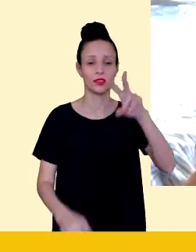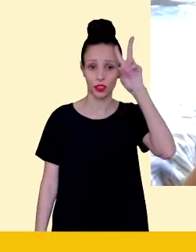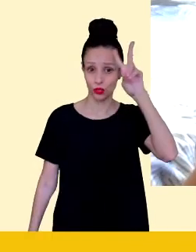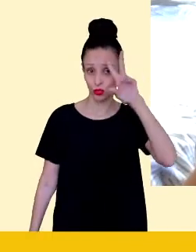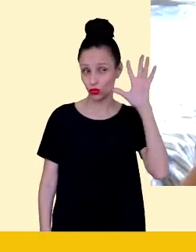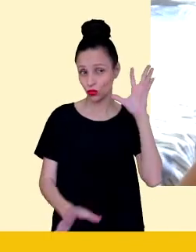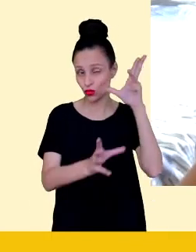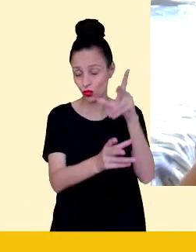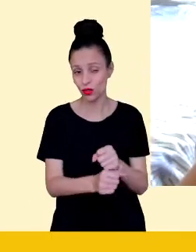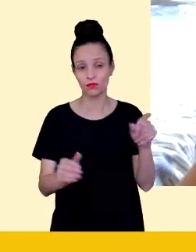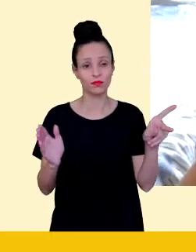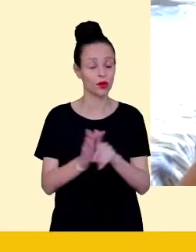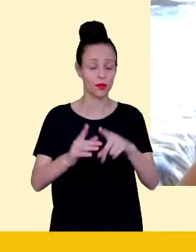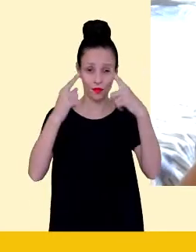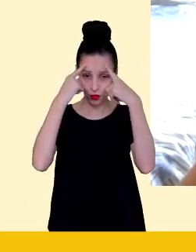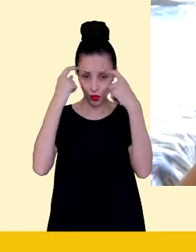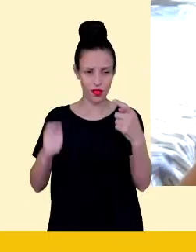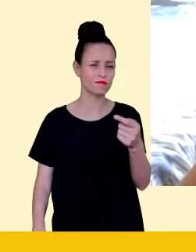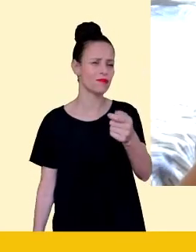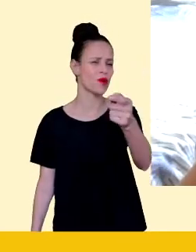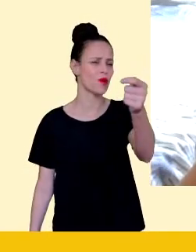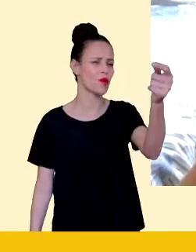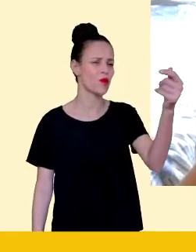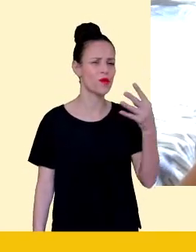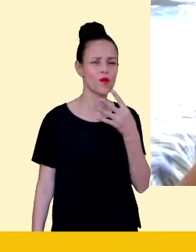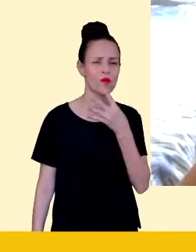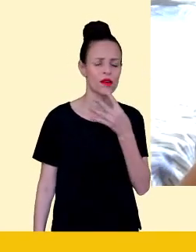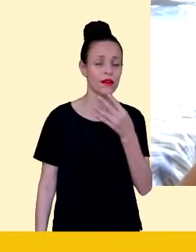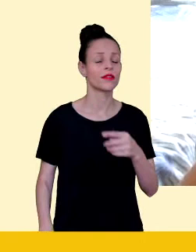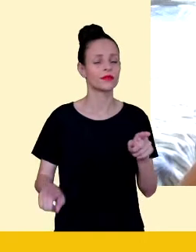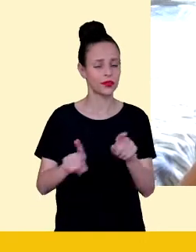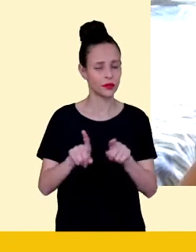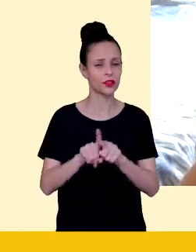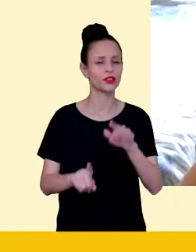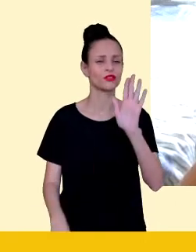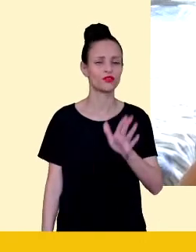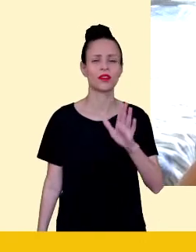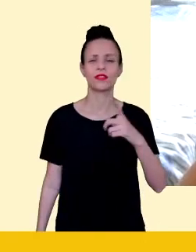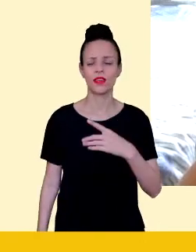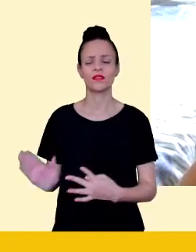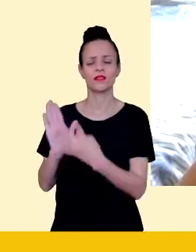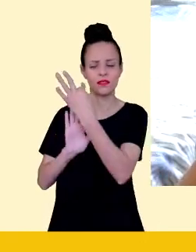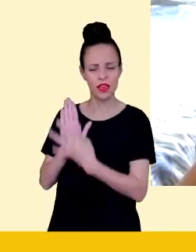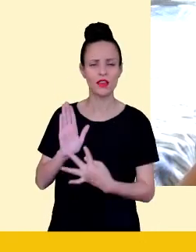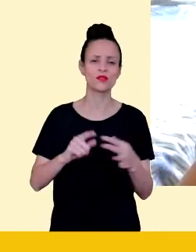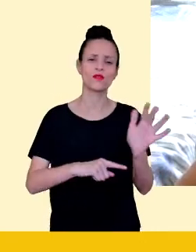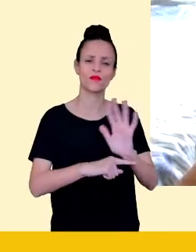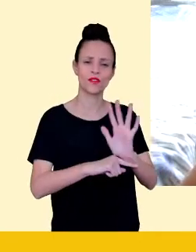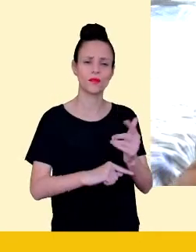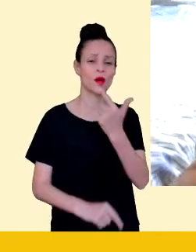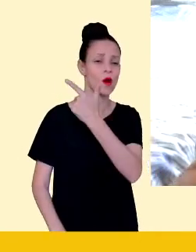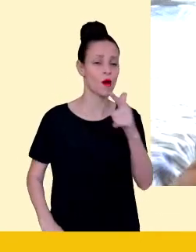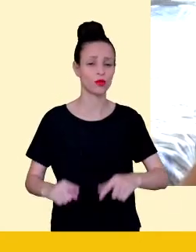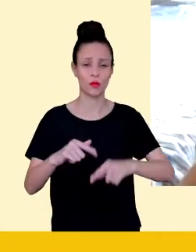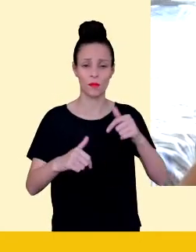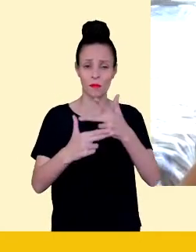tratar, como você falou, de uma história muito violenta, pouquíssimo conhecida, né? Apesar de já terem textos,